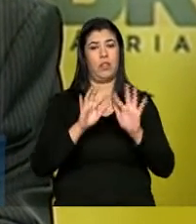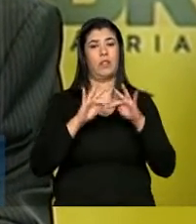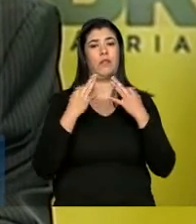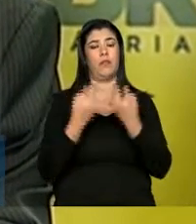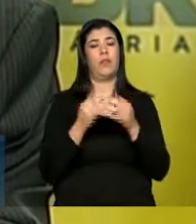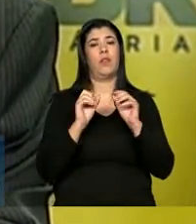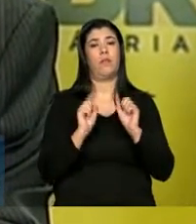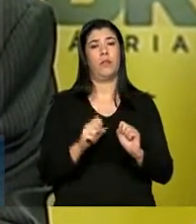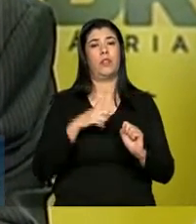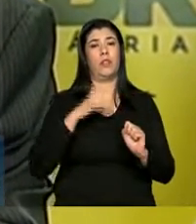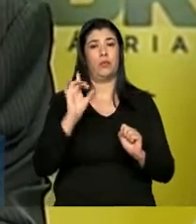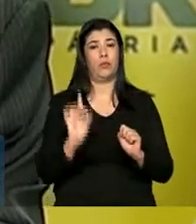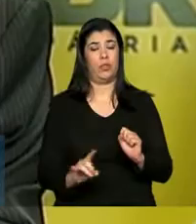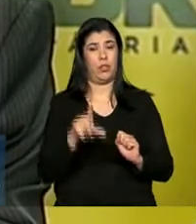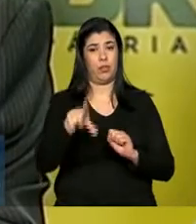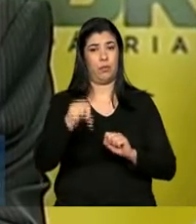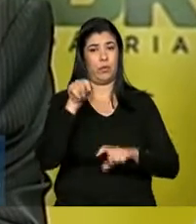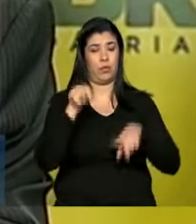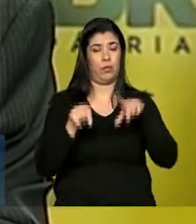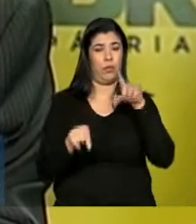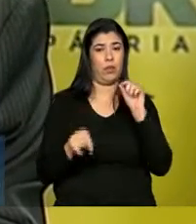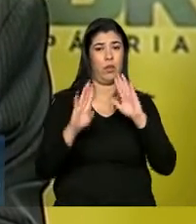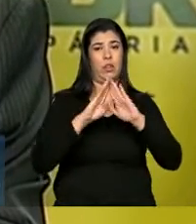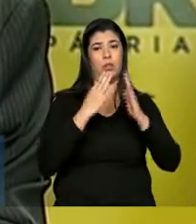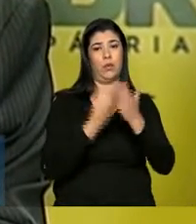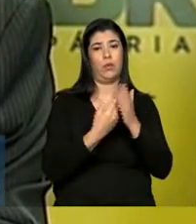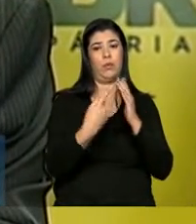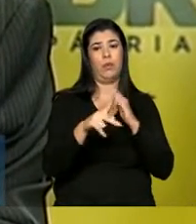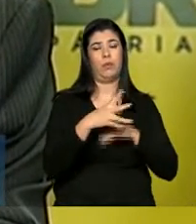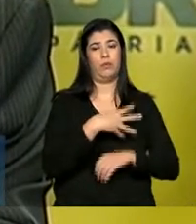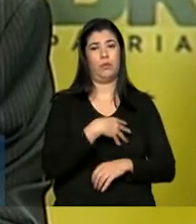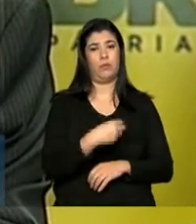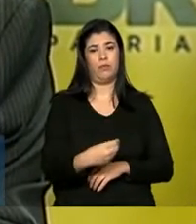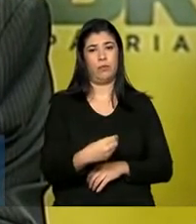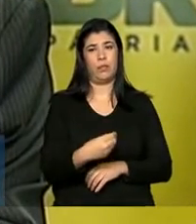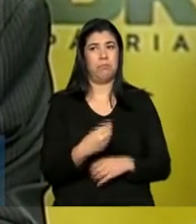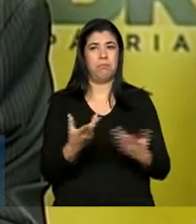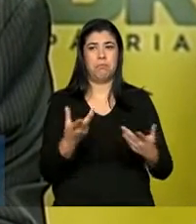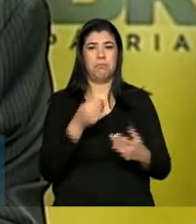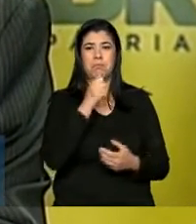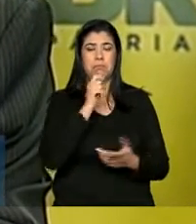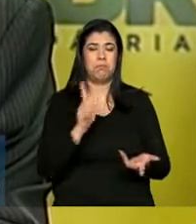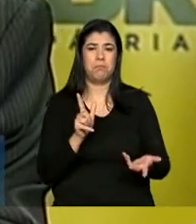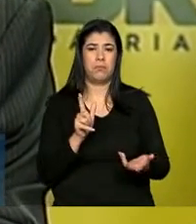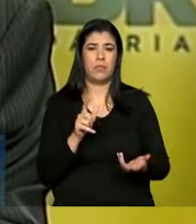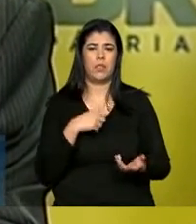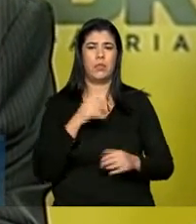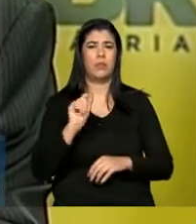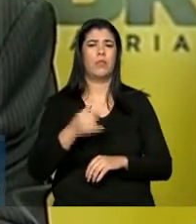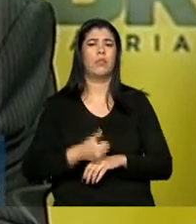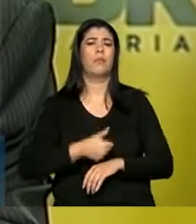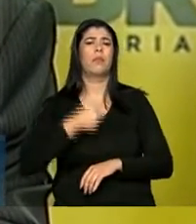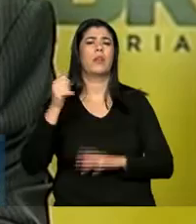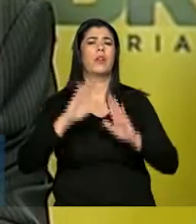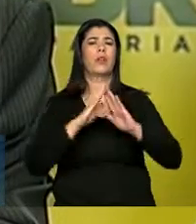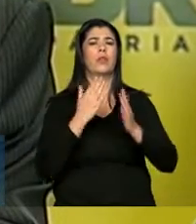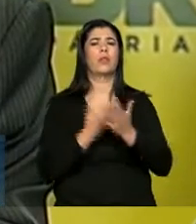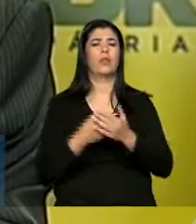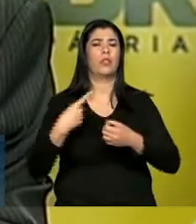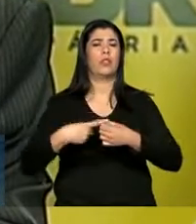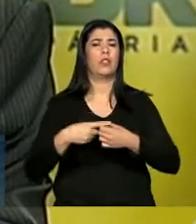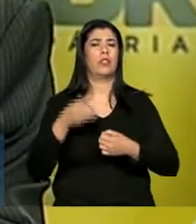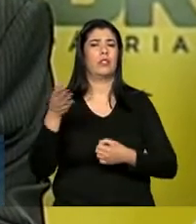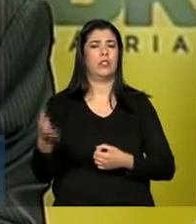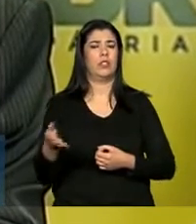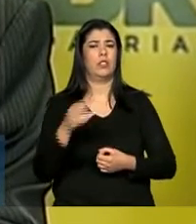possa escolher a escola mais adequada, nesse caso, pode ser inútil. Do que adianta eu saber que a melhor escola na cidade tal é uma